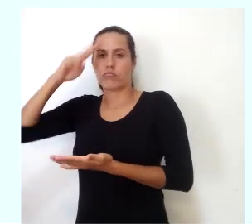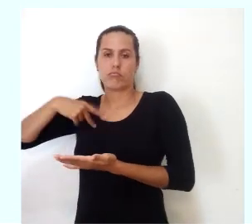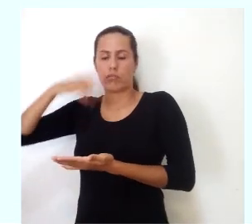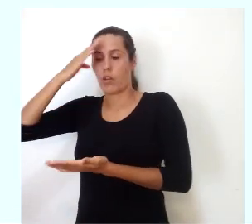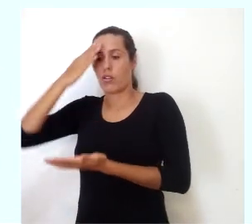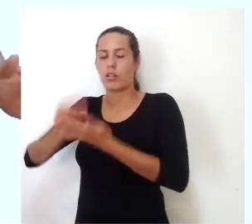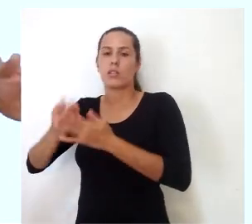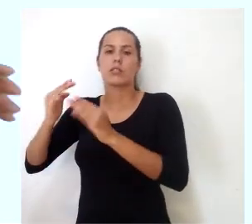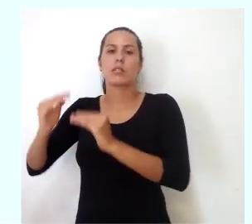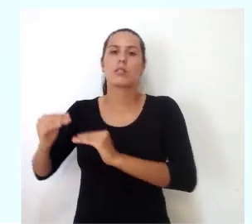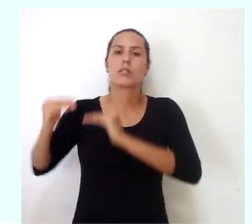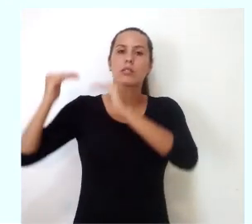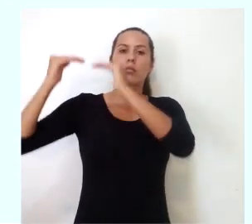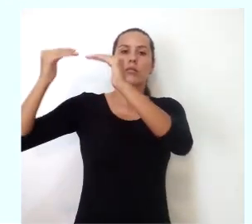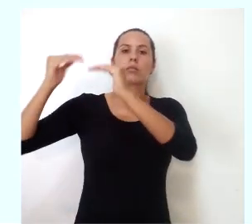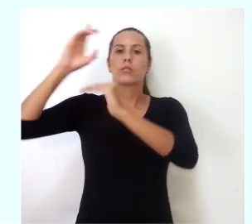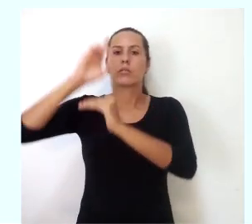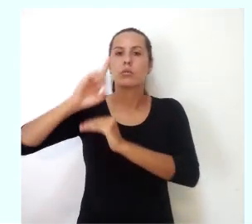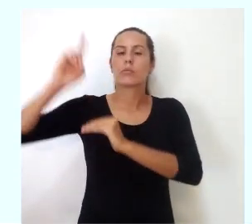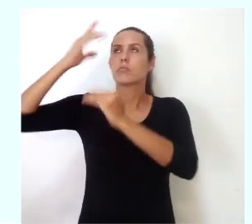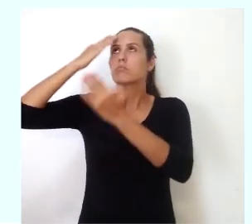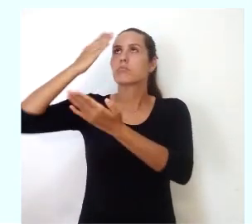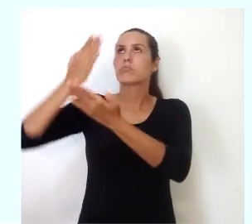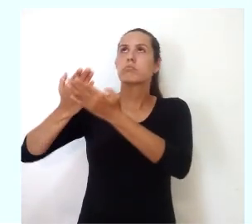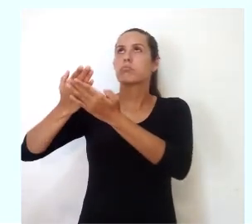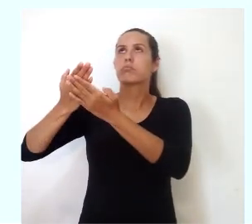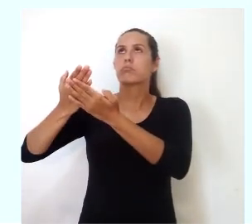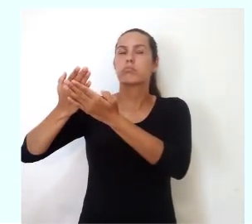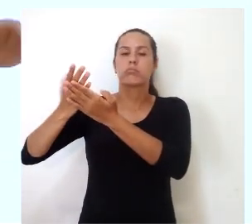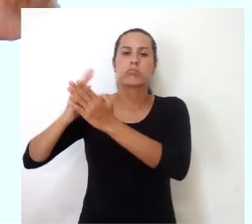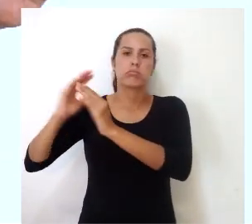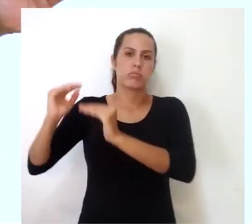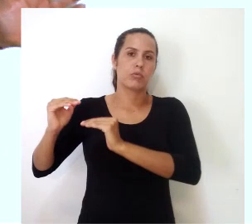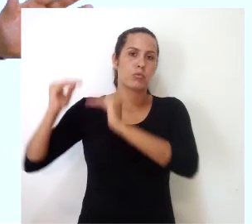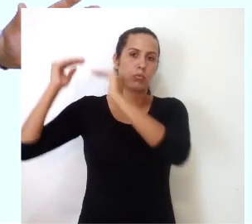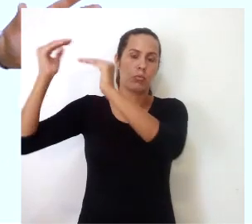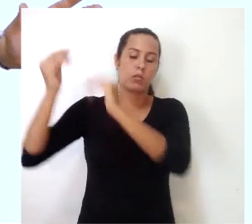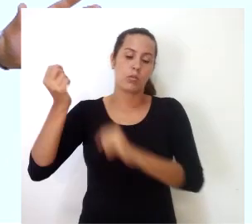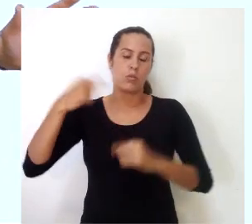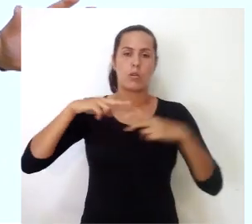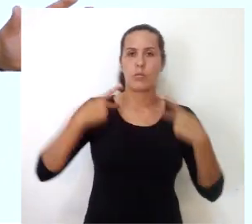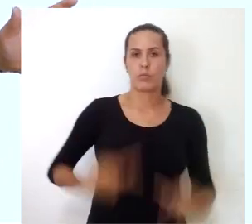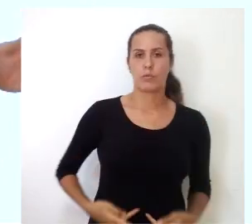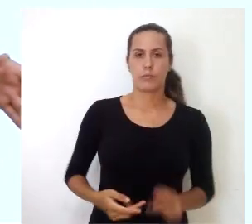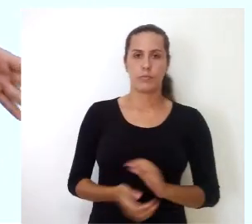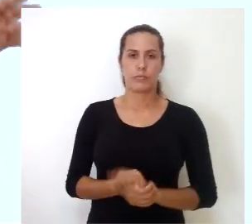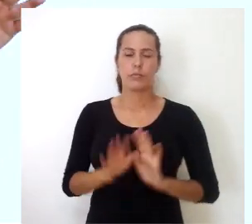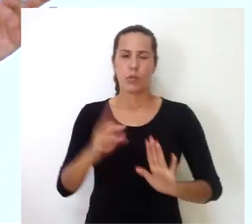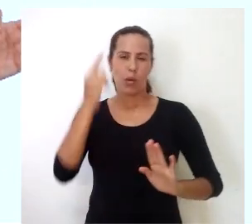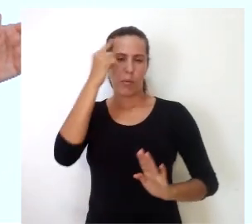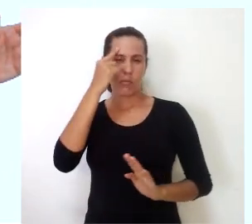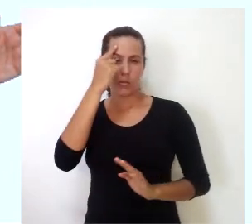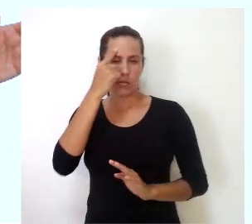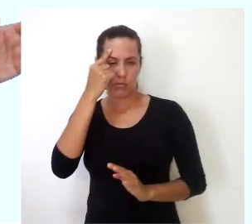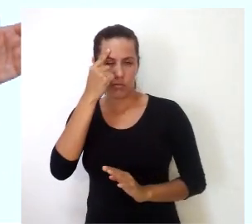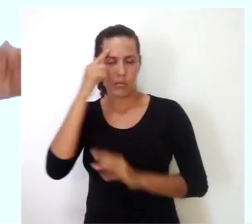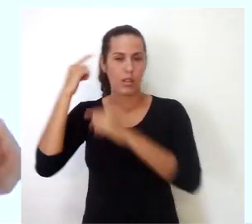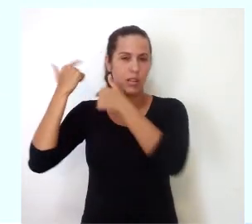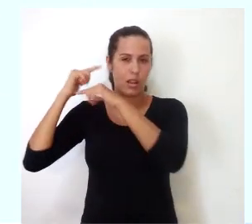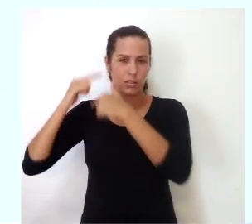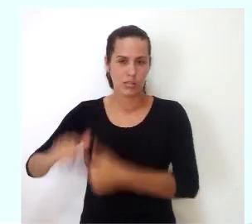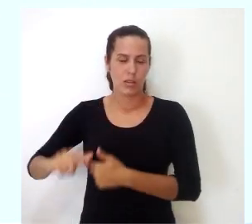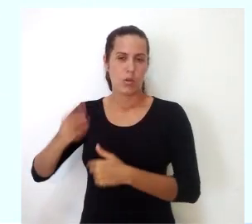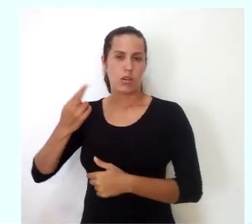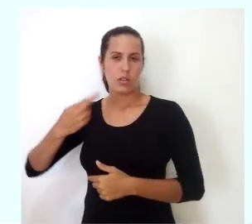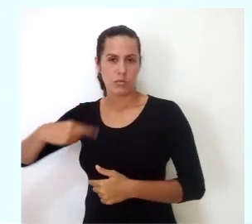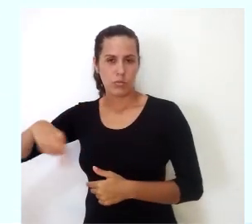Então, repito, vamos observar justamente essa relação entre a tradição religiosa, o pensamento religioso